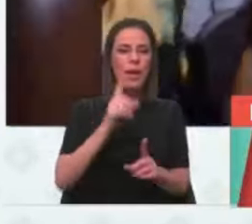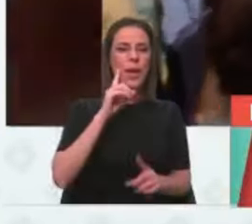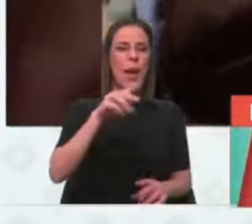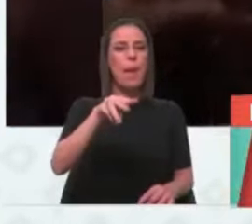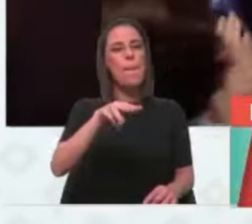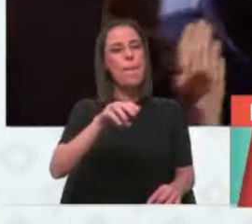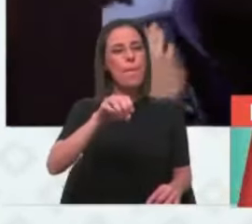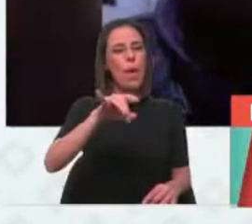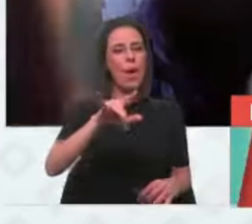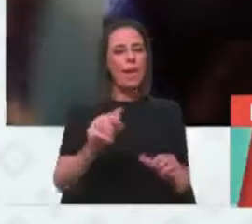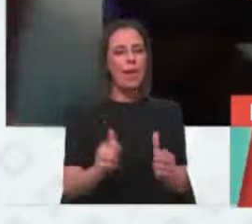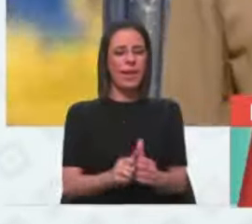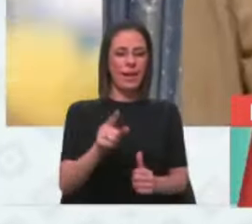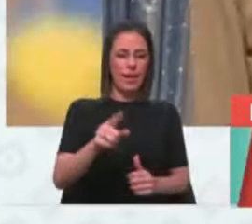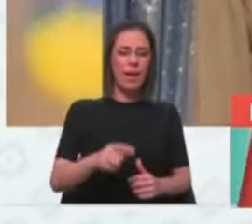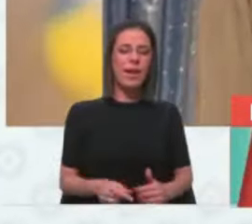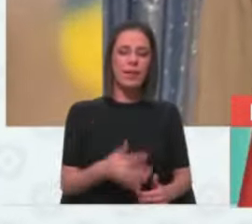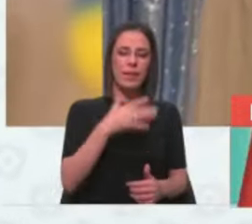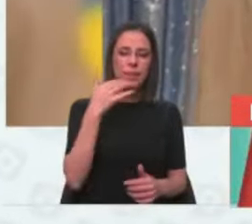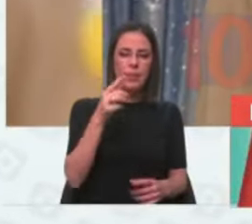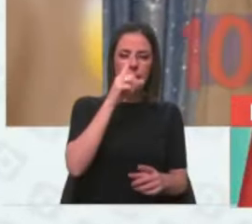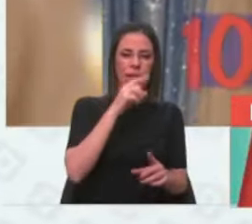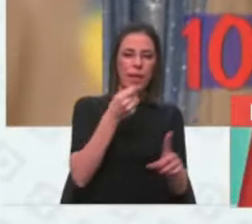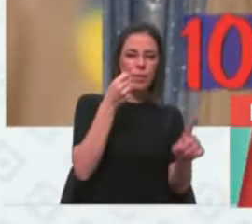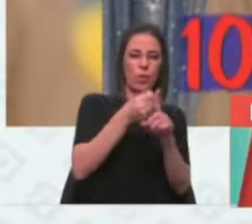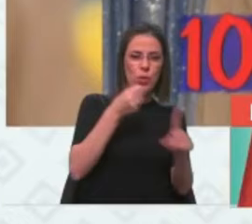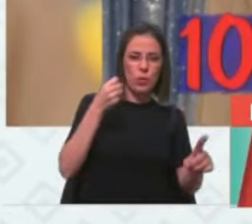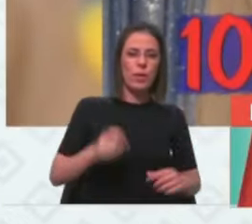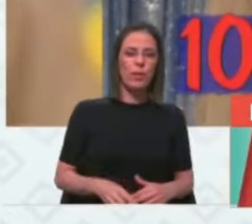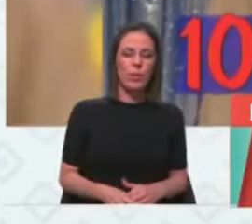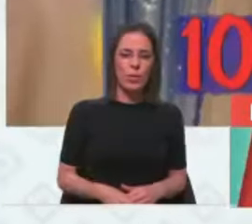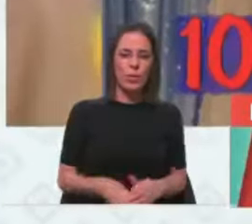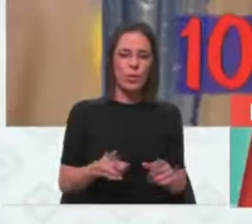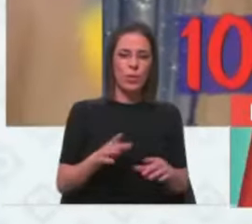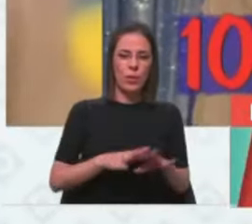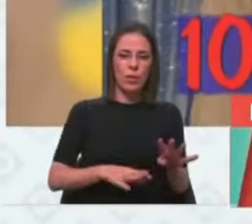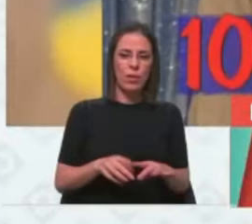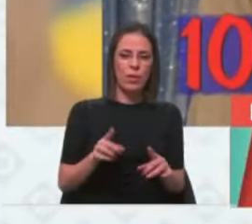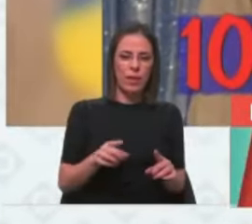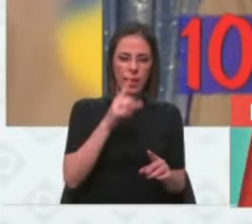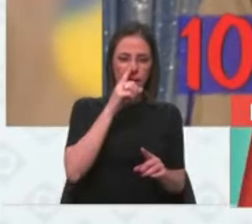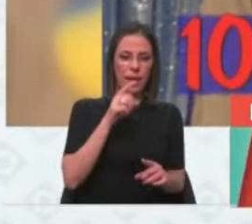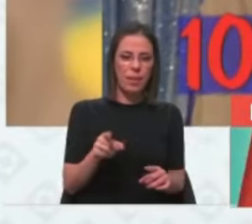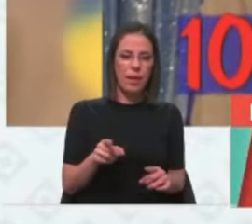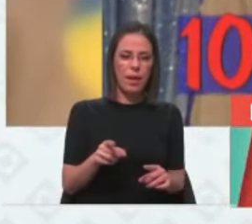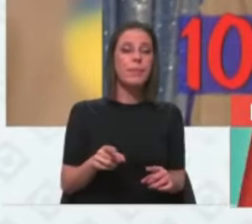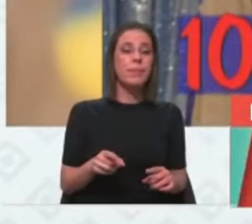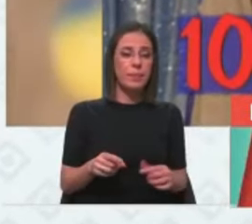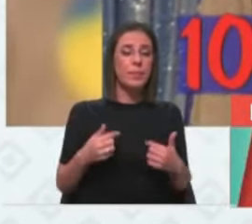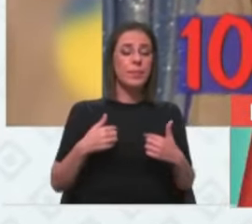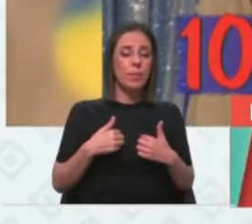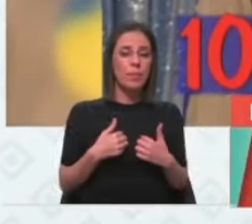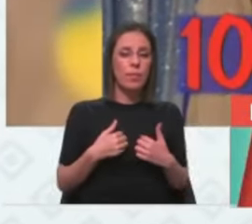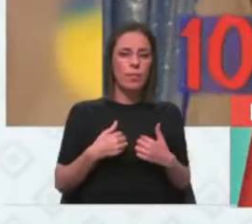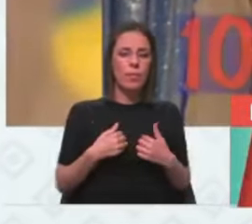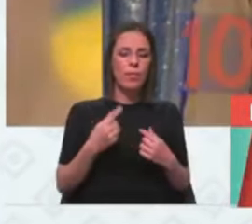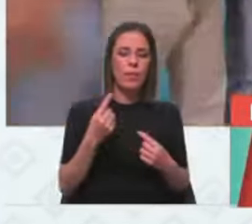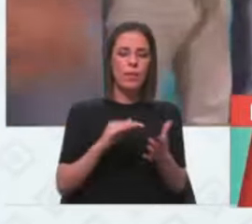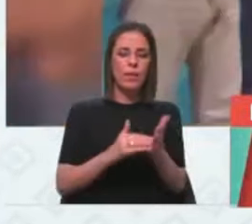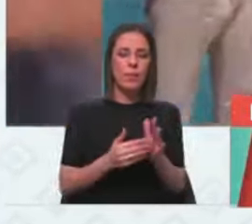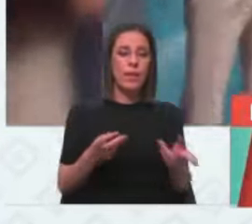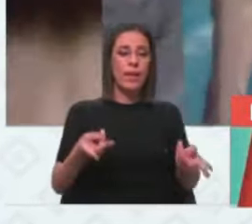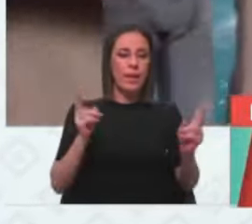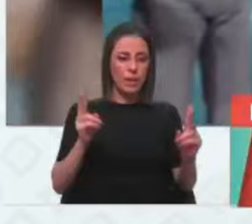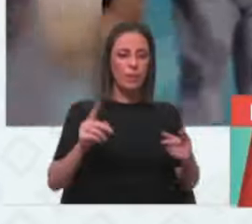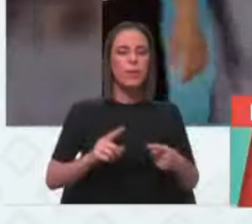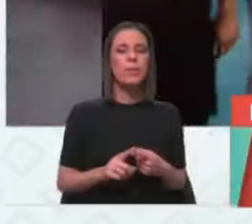exato. Que é engraçado. E lembras-te dos desafios que tiveste de fazer, Capinha? Lembro-me. Aquilo tinhas uma prova